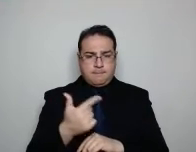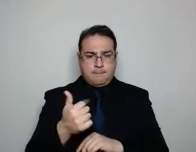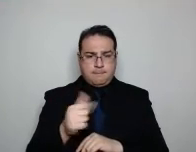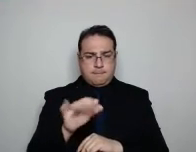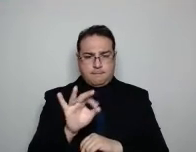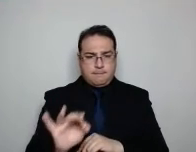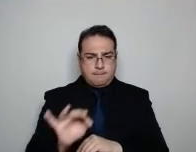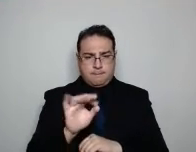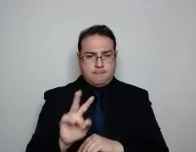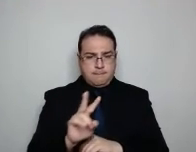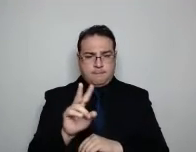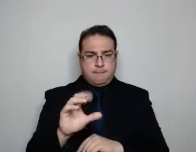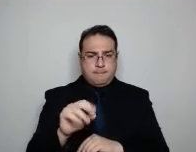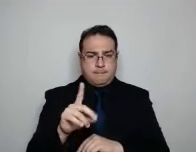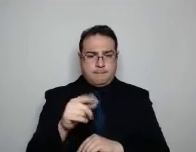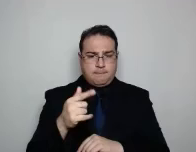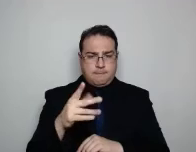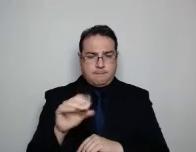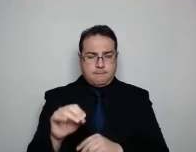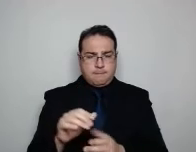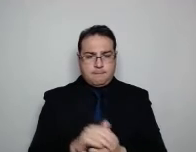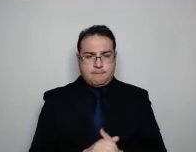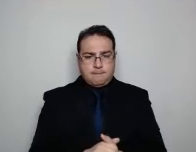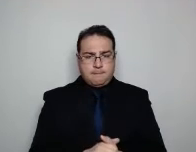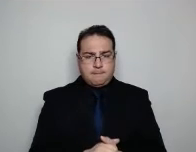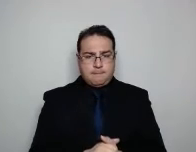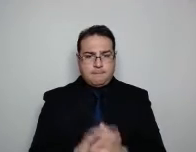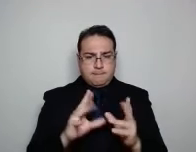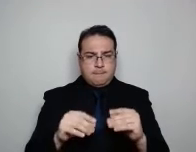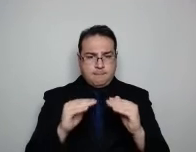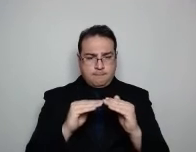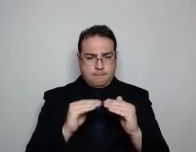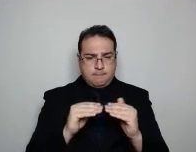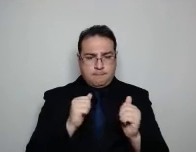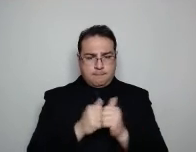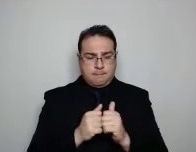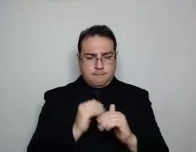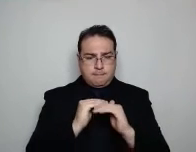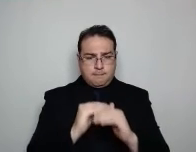condenação. E todos estão acompanhando, então está unanimidade.